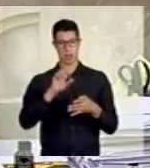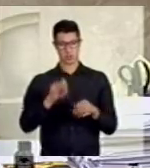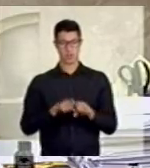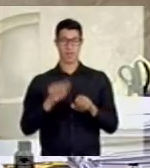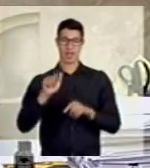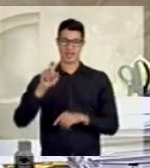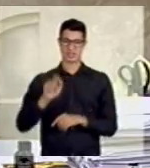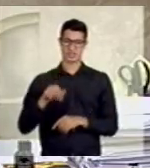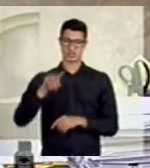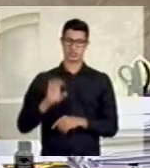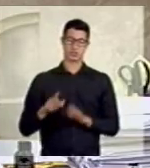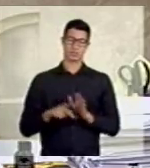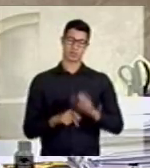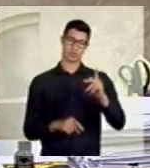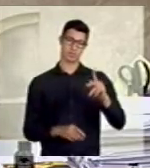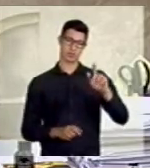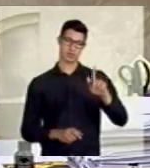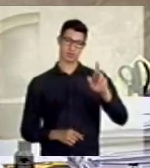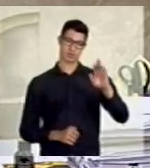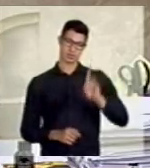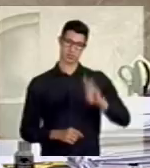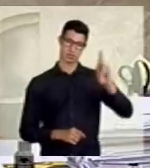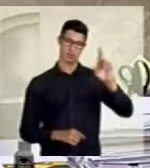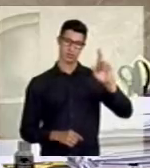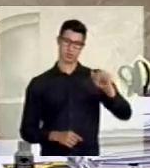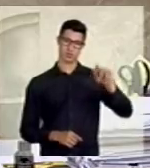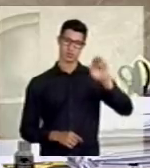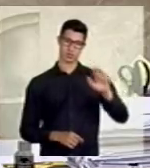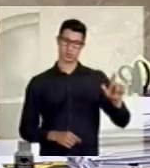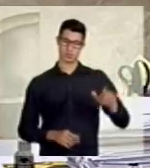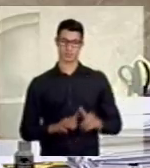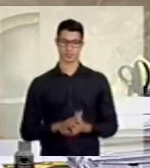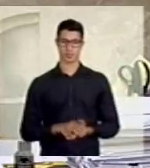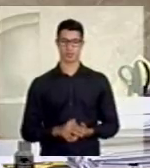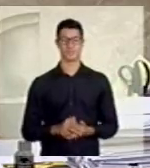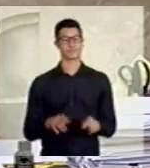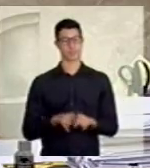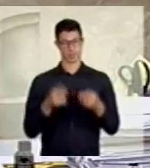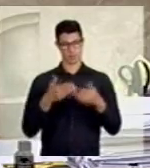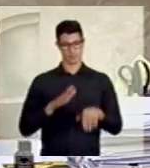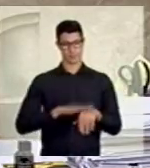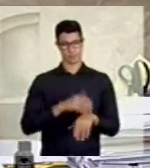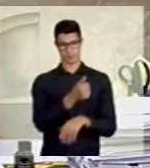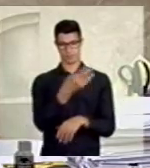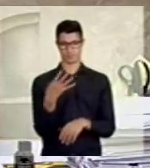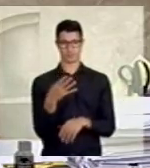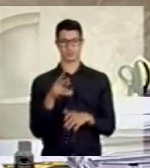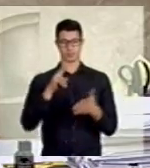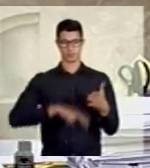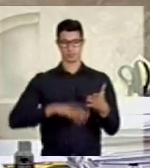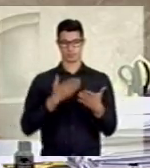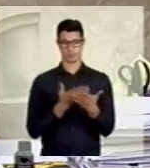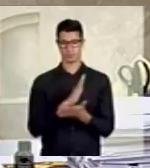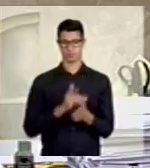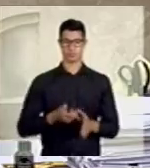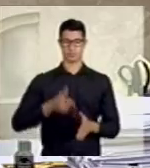de Moraes. Procuradora-Geral da República, doutora Raquel Elias Ferreira Dodge. Abriu-se a sessão às 14 horas, sendo lida e